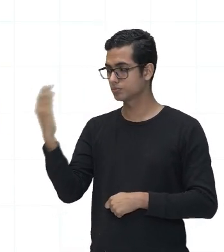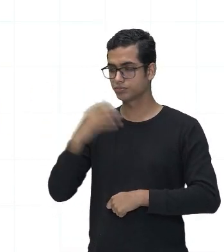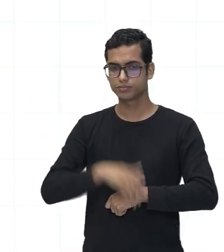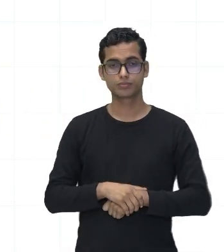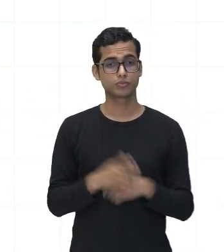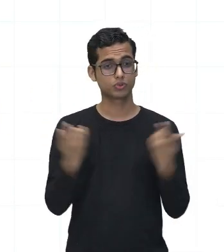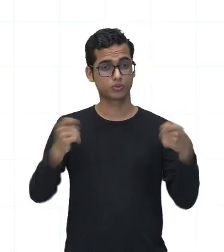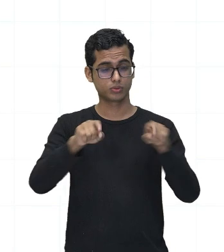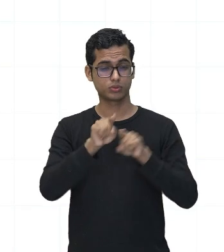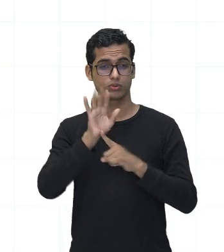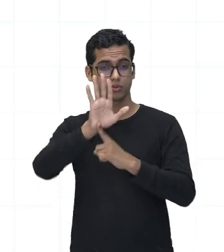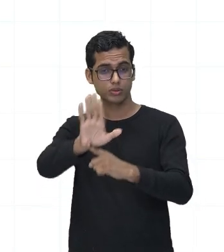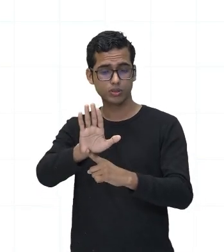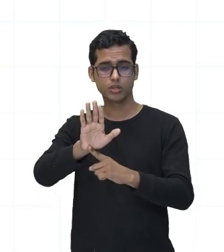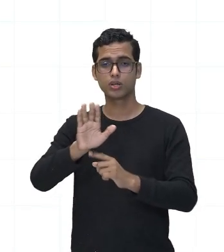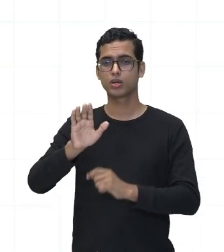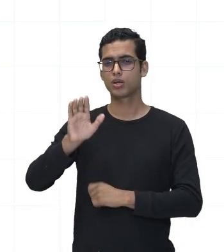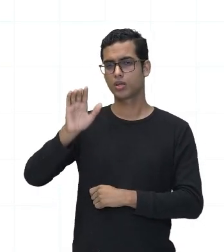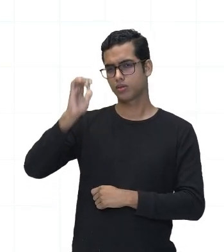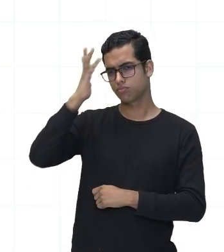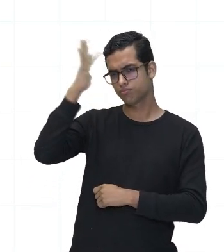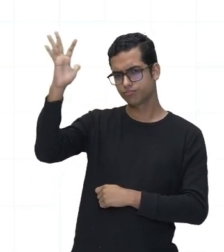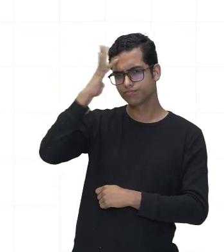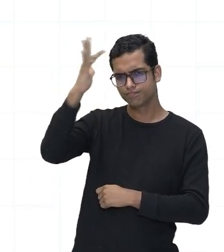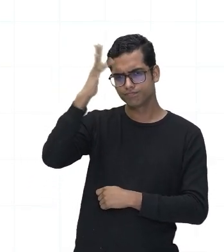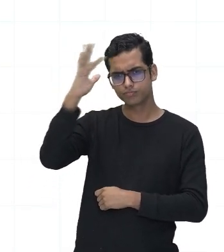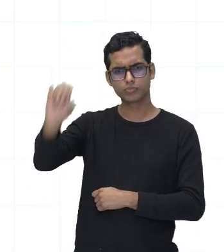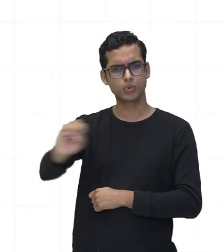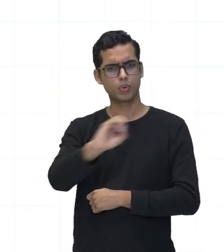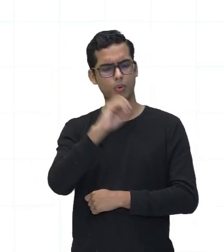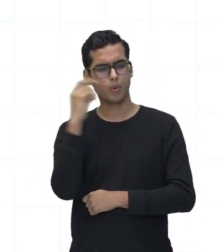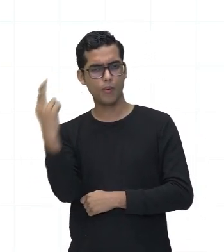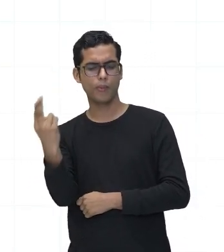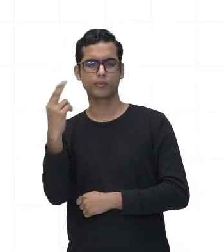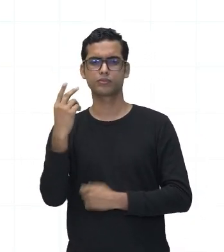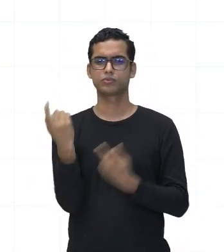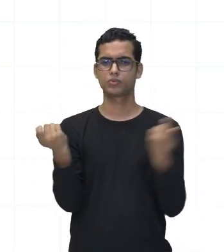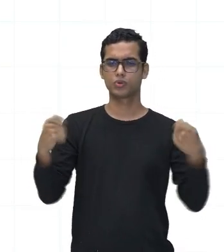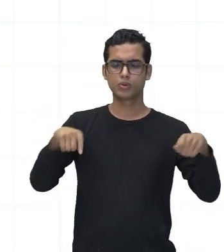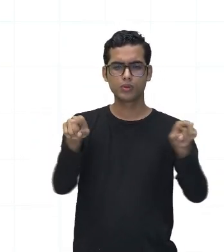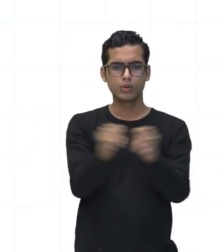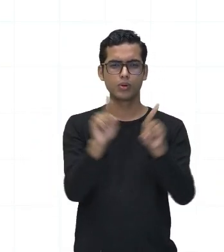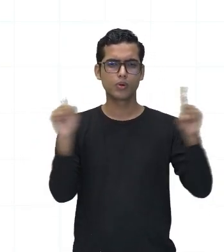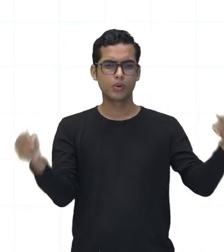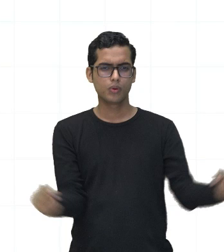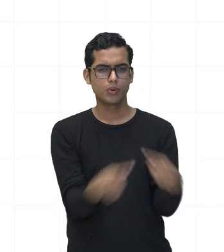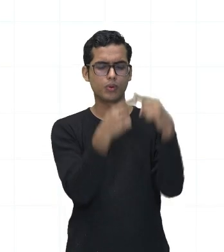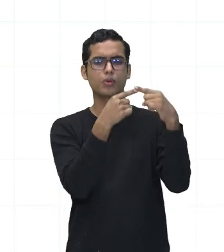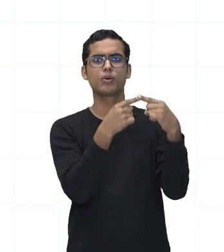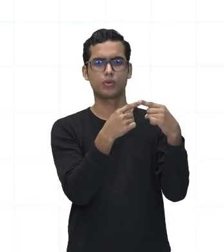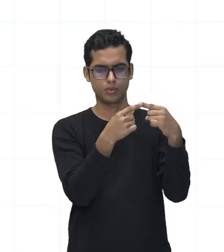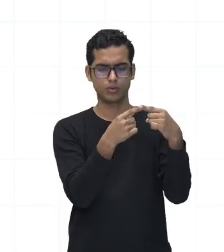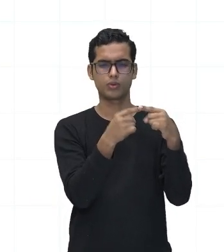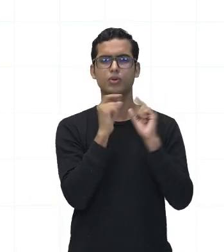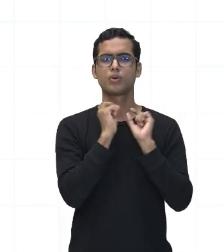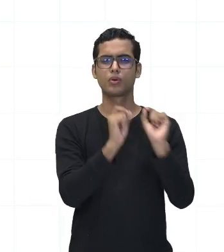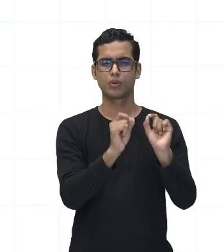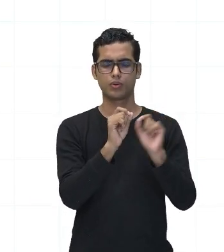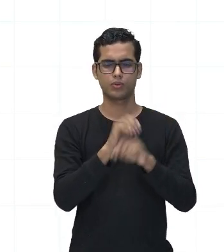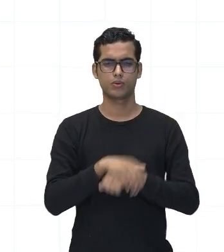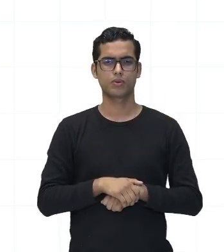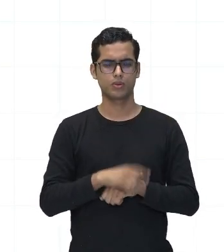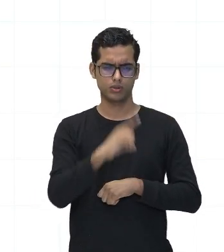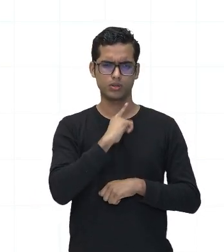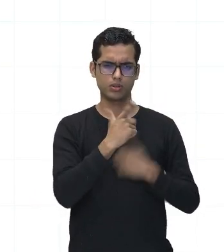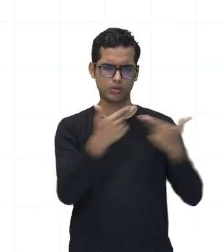ser figurativas ou podem nos remeter às figuras que existem